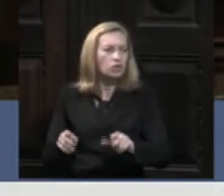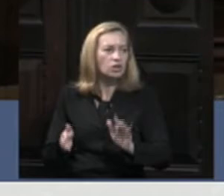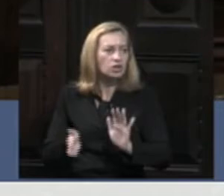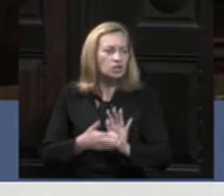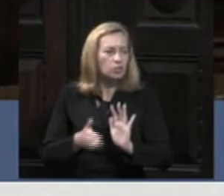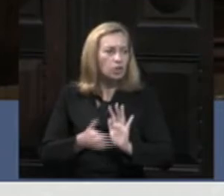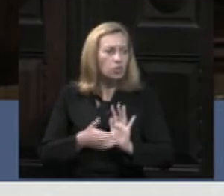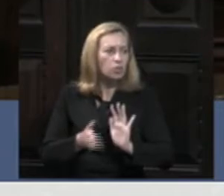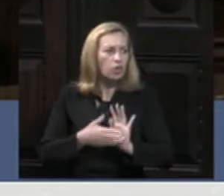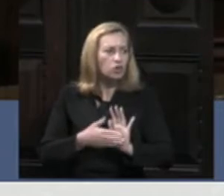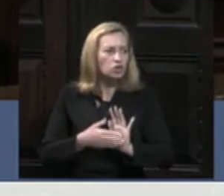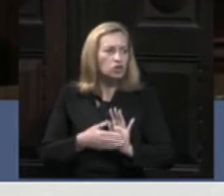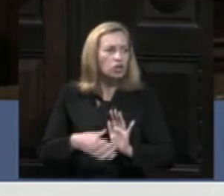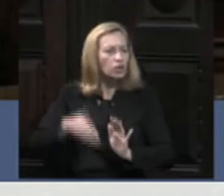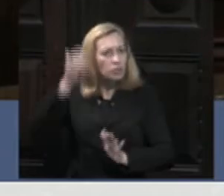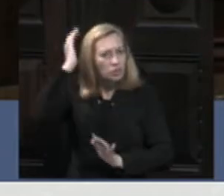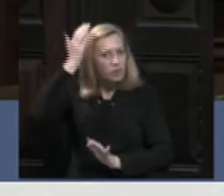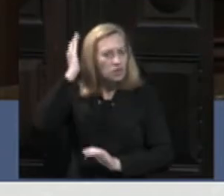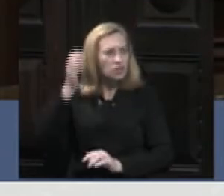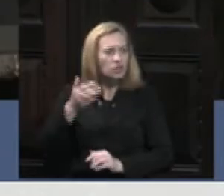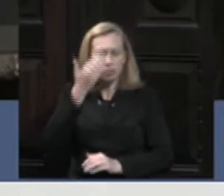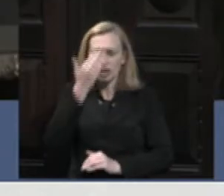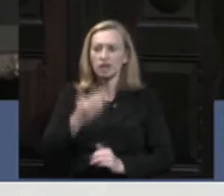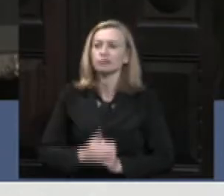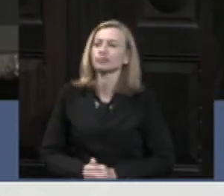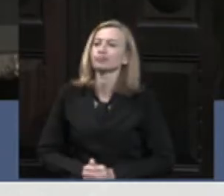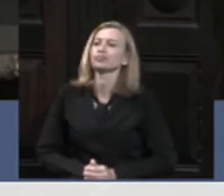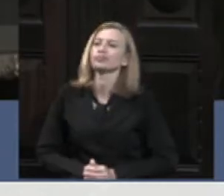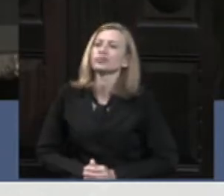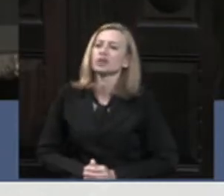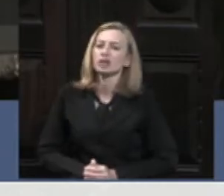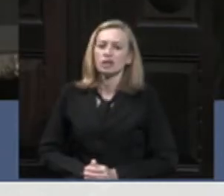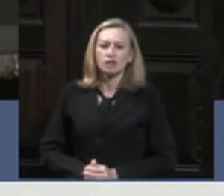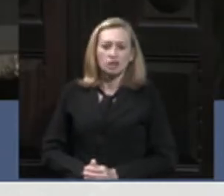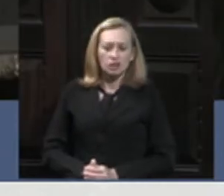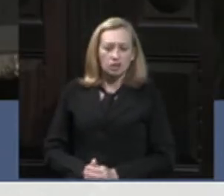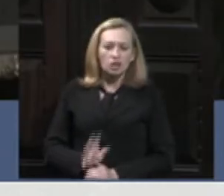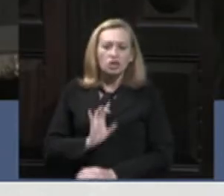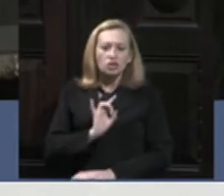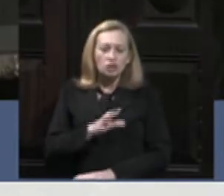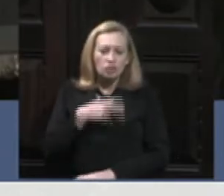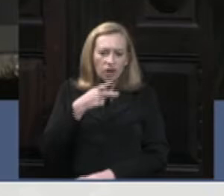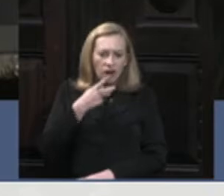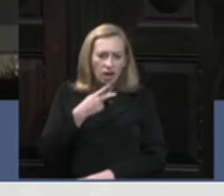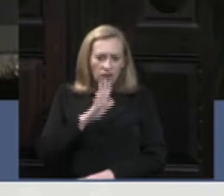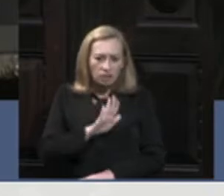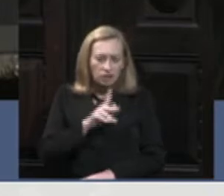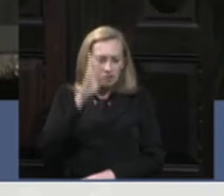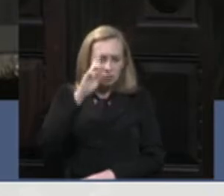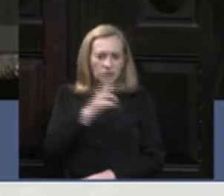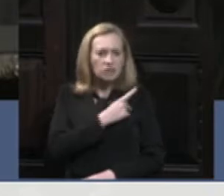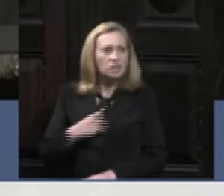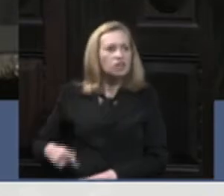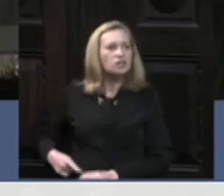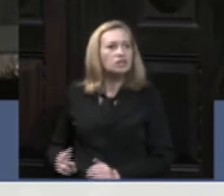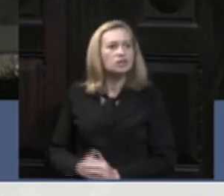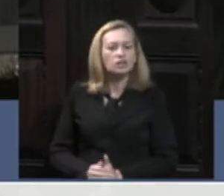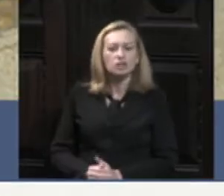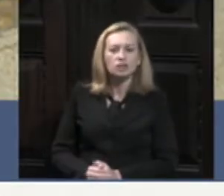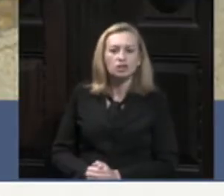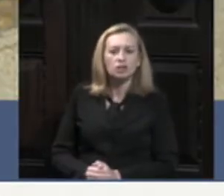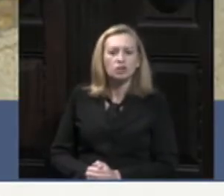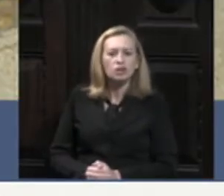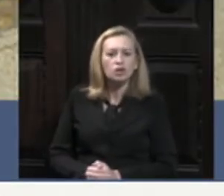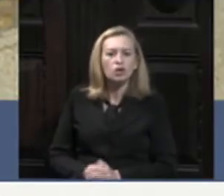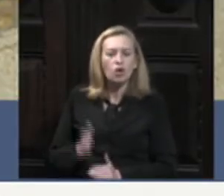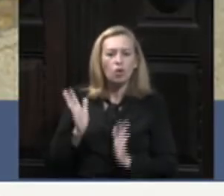pela ultradireita desse país. Obrigado. Pela ordem, presidente, apenas um registro, se me permite. Pois não. Senhor presidente,